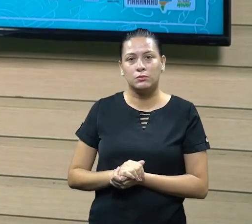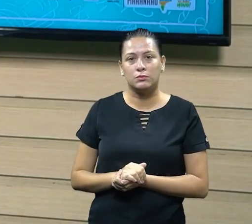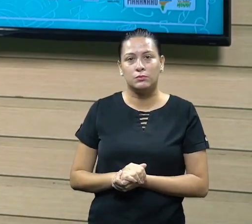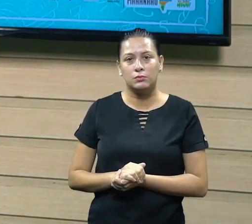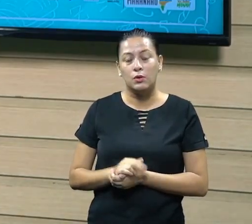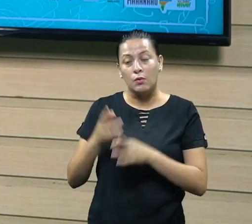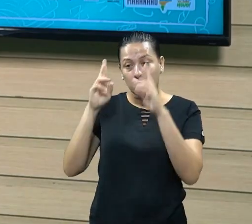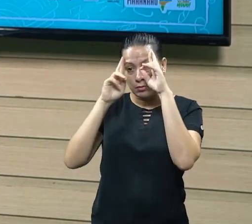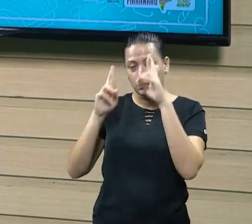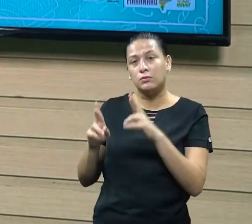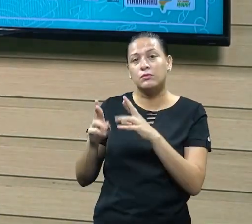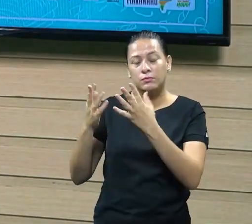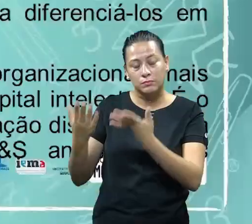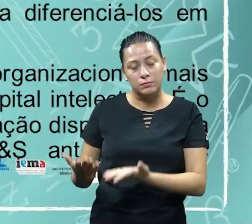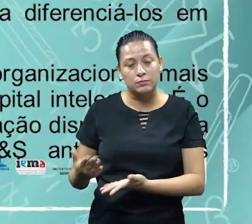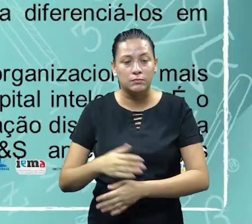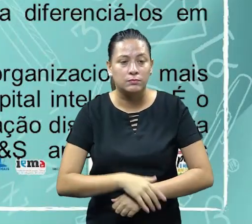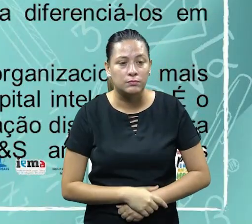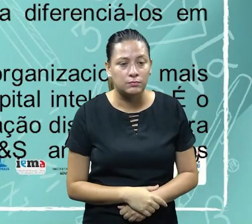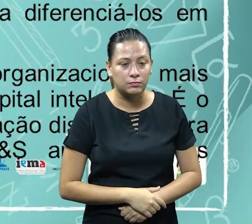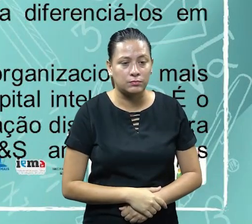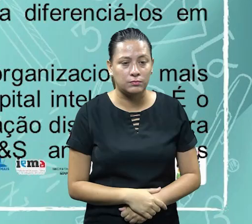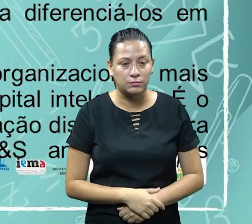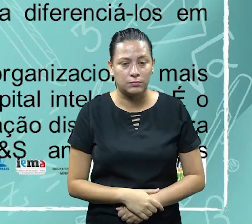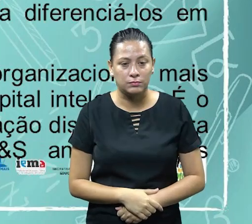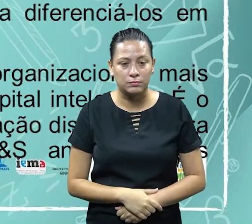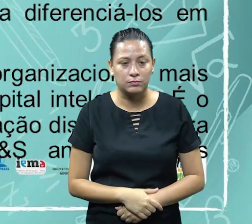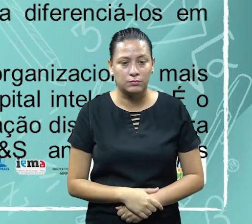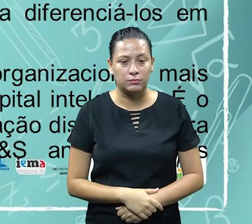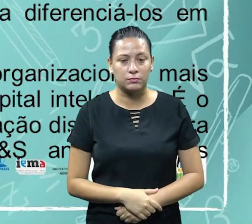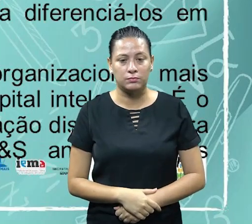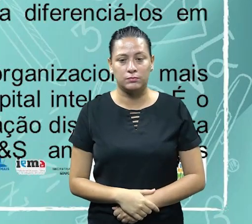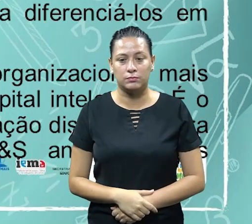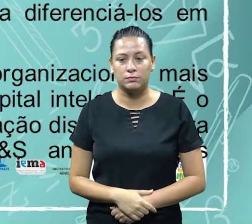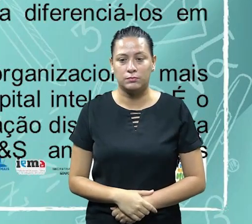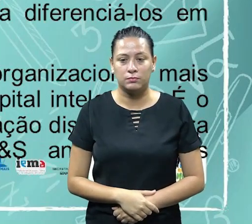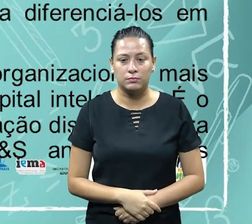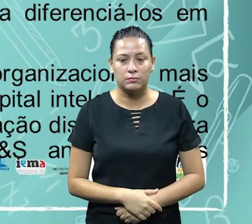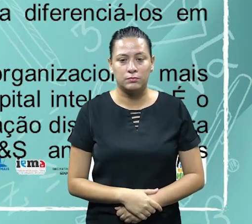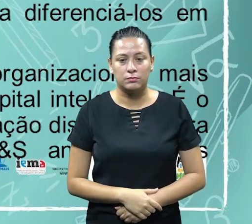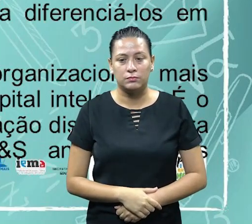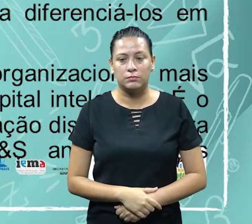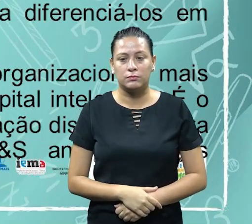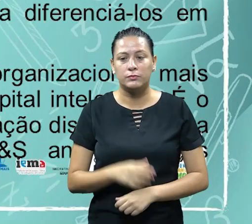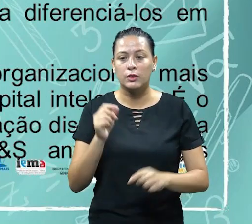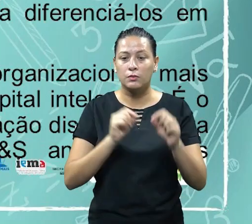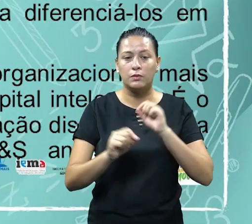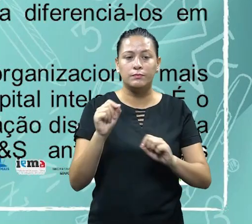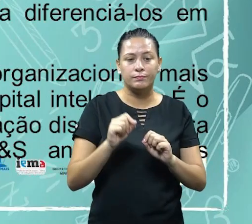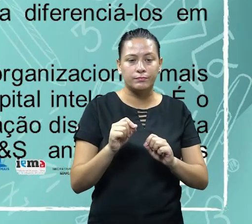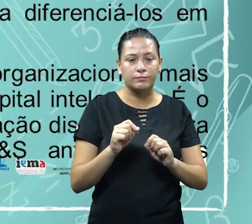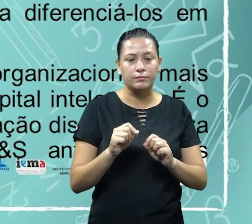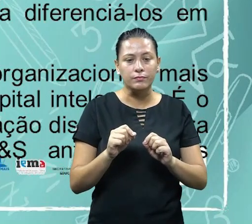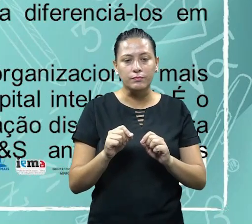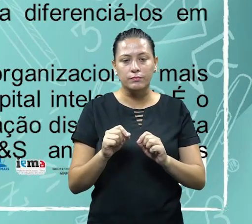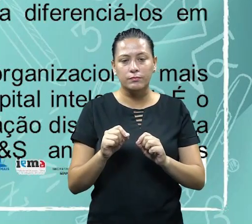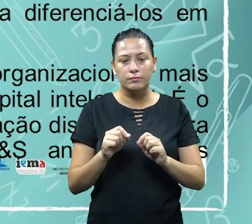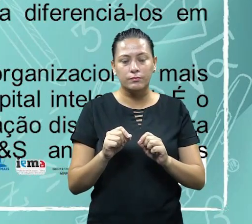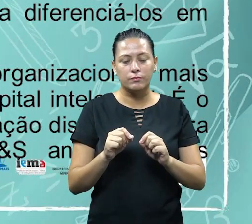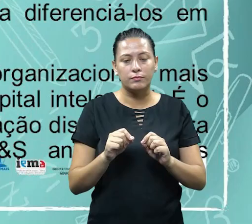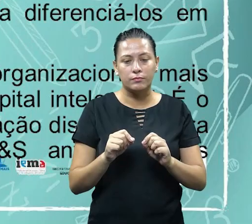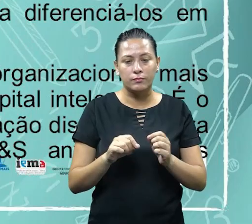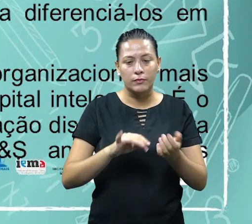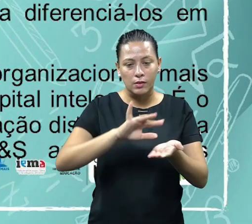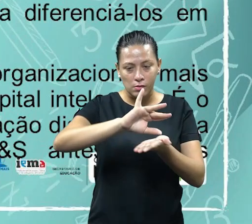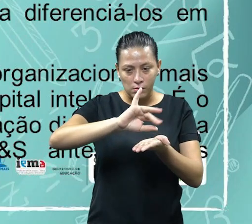desse contexto. Então, o que é o conhecimento? Na era da informação, o recurso organizacional mais importante, o capital financeiro, cede o pódio